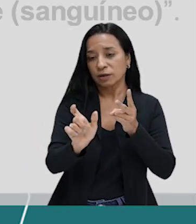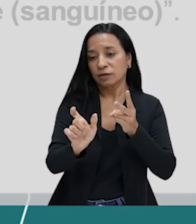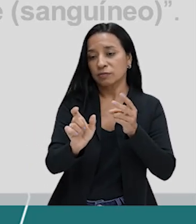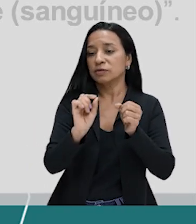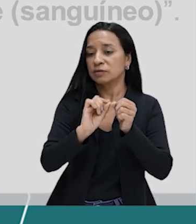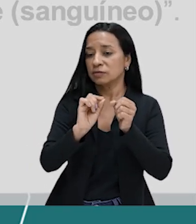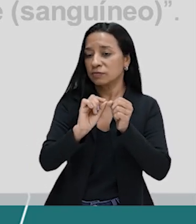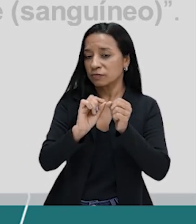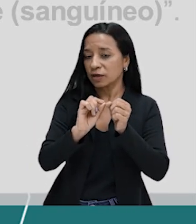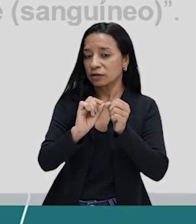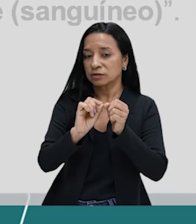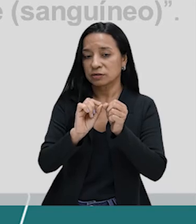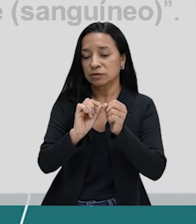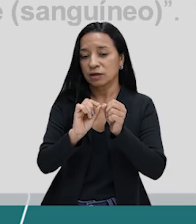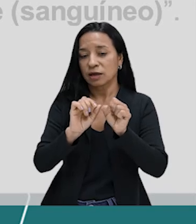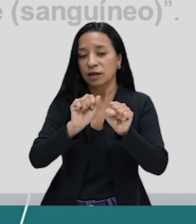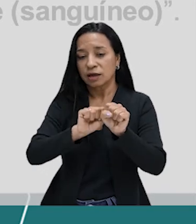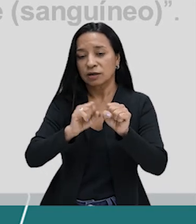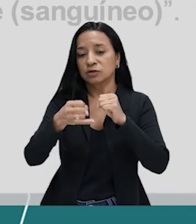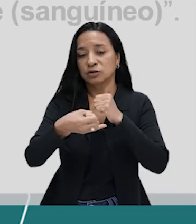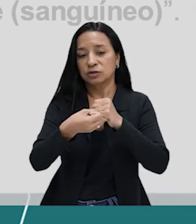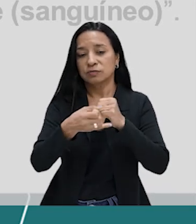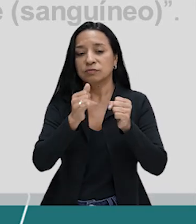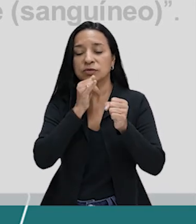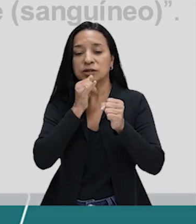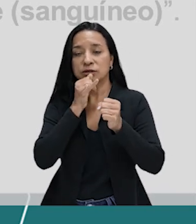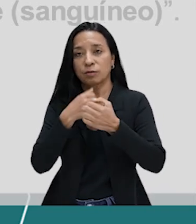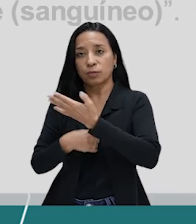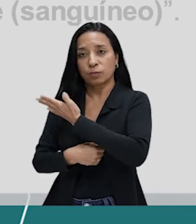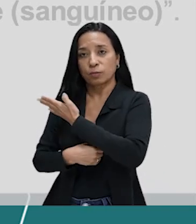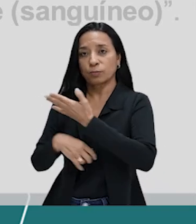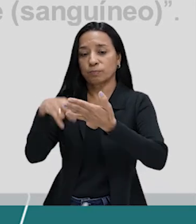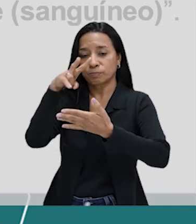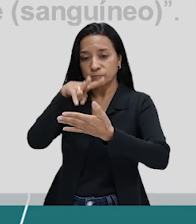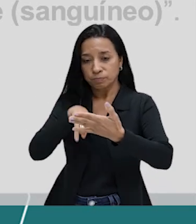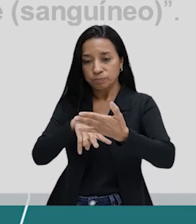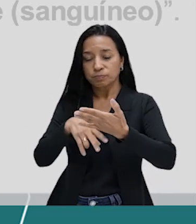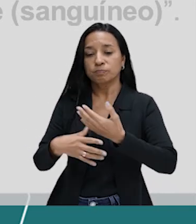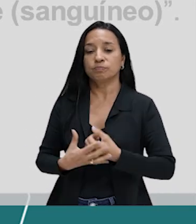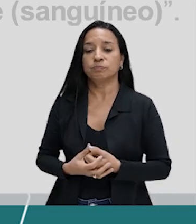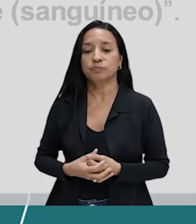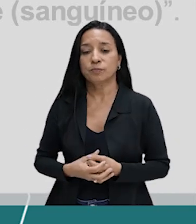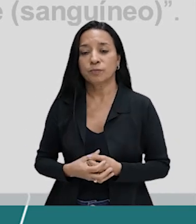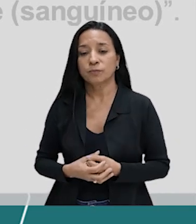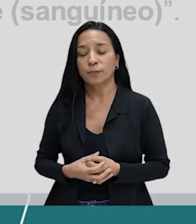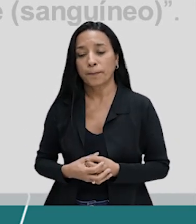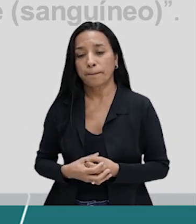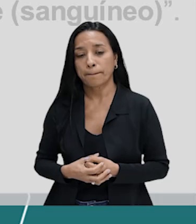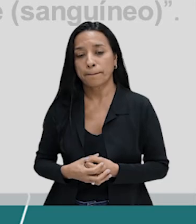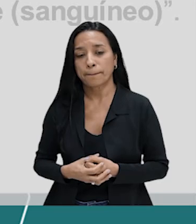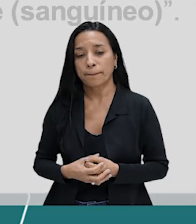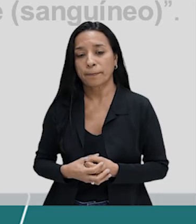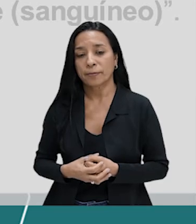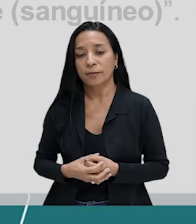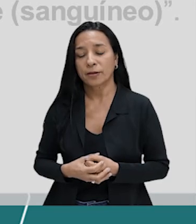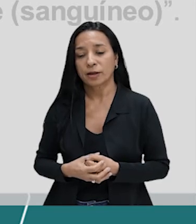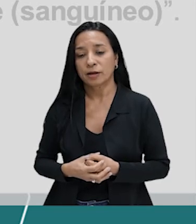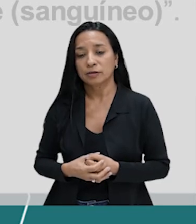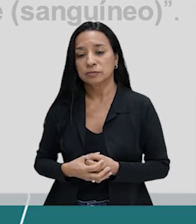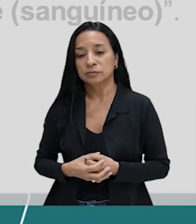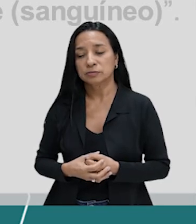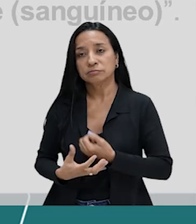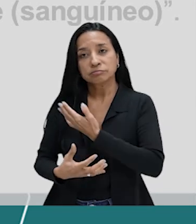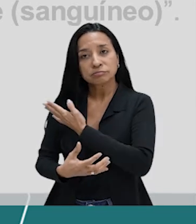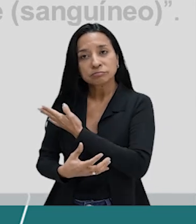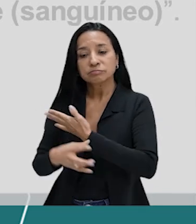adjetivo. Exemplo, vou para a aula da noite. Da noite tem o mesmo valor que noturna. Sinto por ela